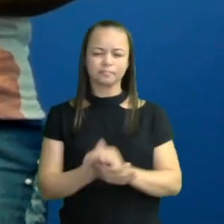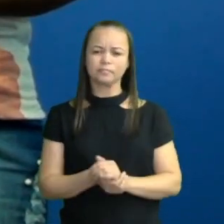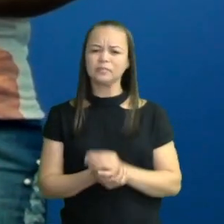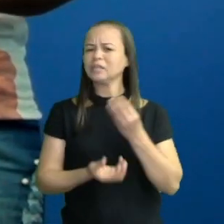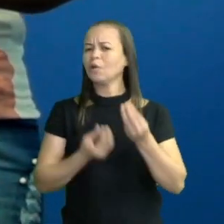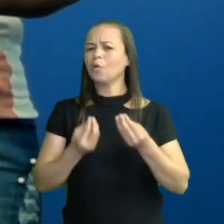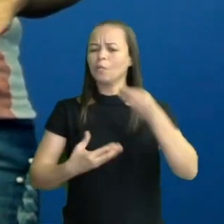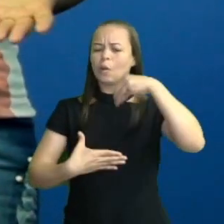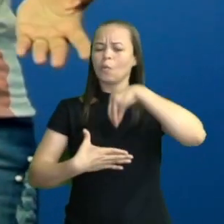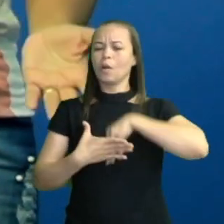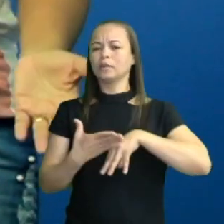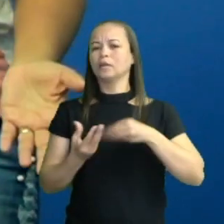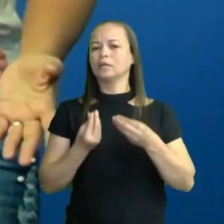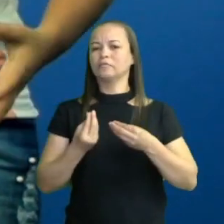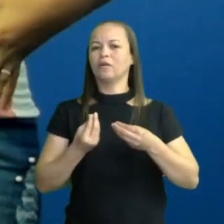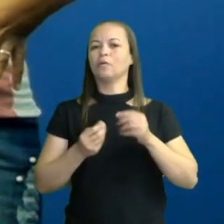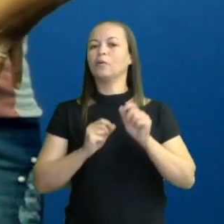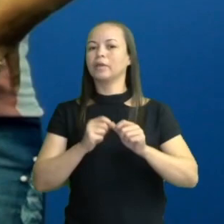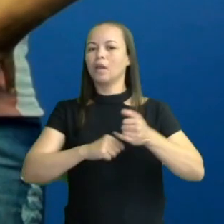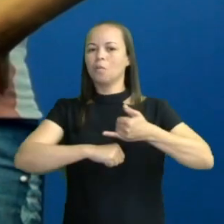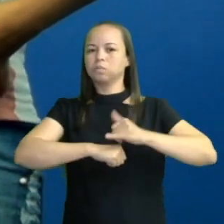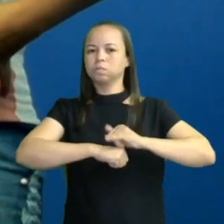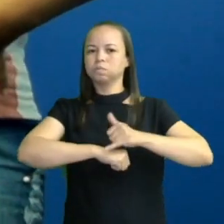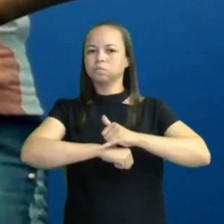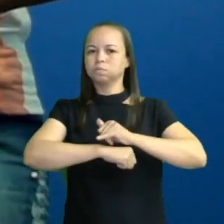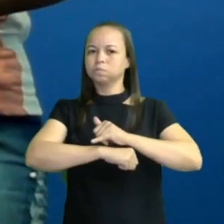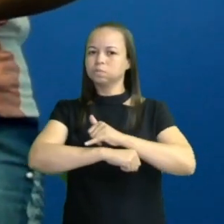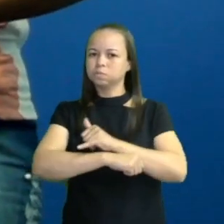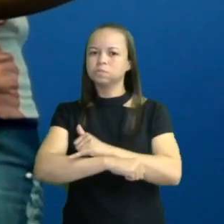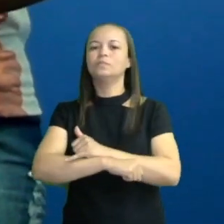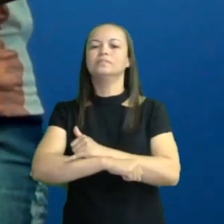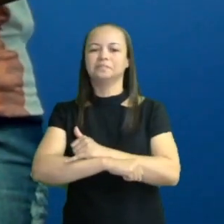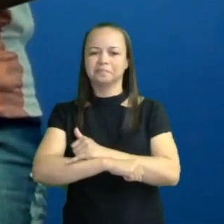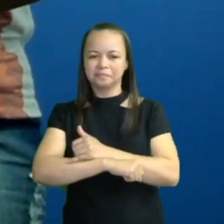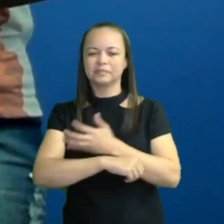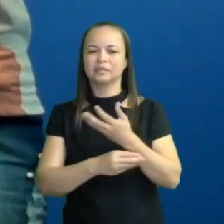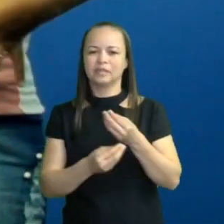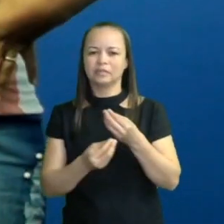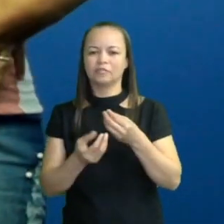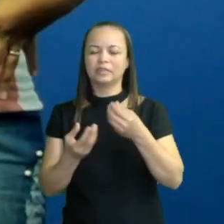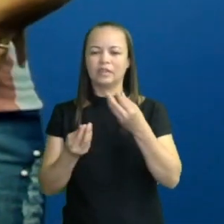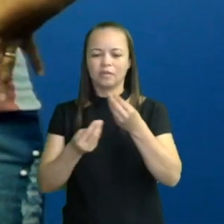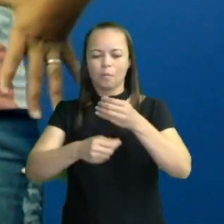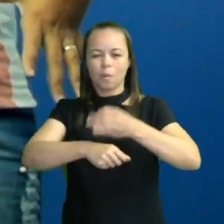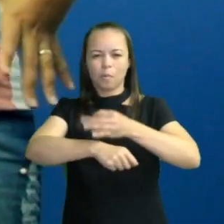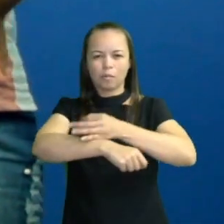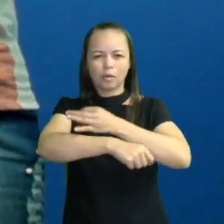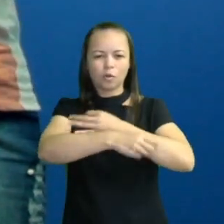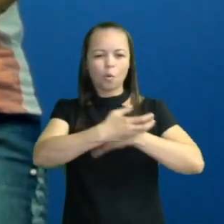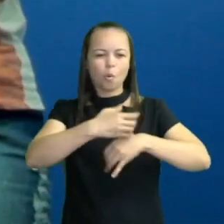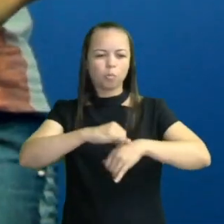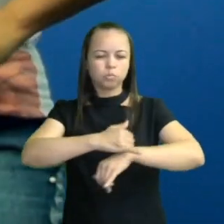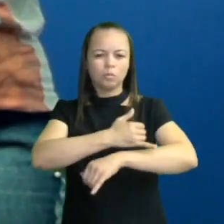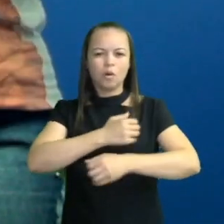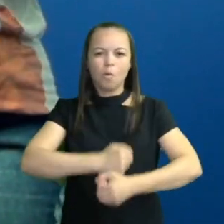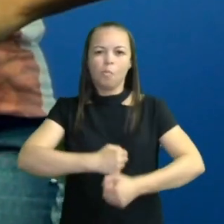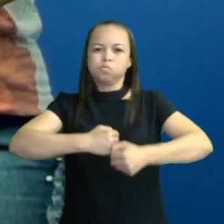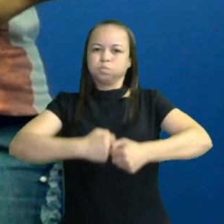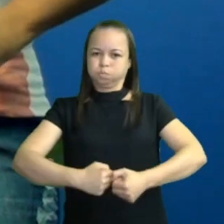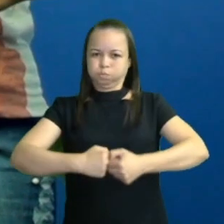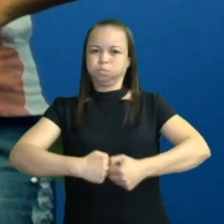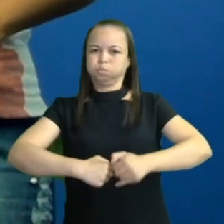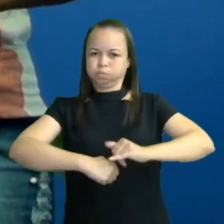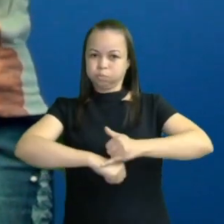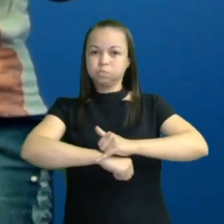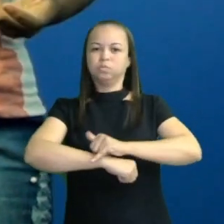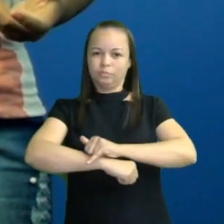ele guarda? Em forma de gordura. E começa a se acumular muitas partes de gordura no nosso corpo e a gente fica